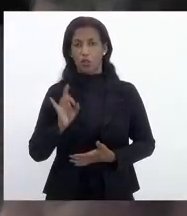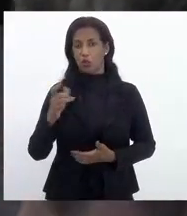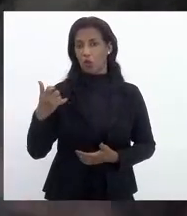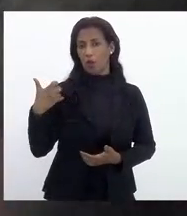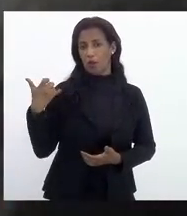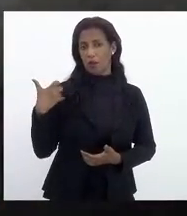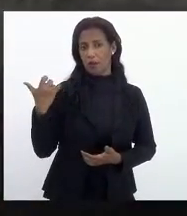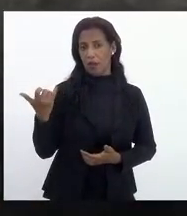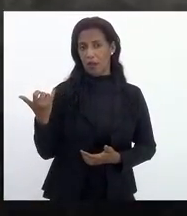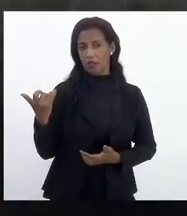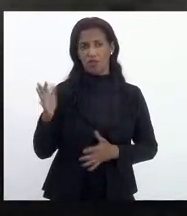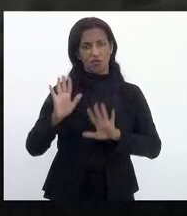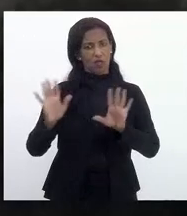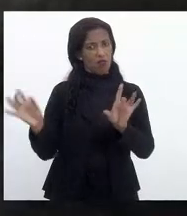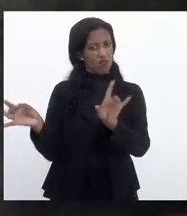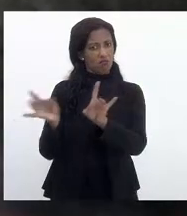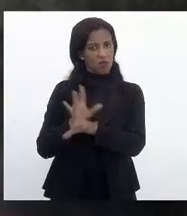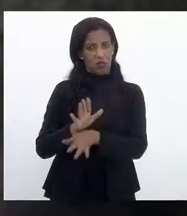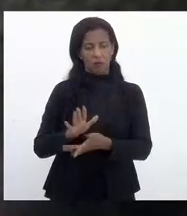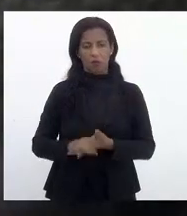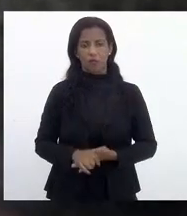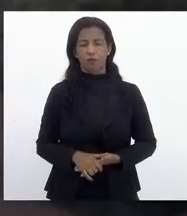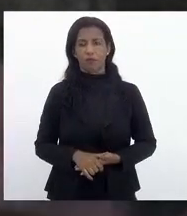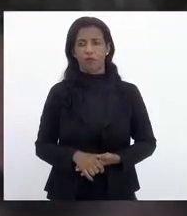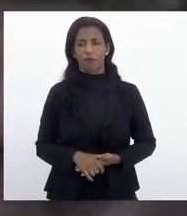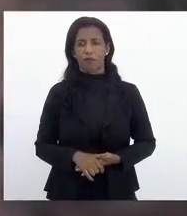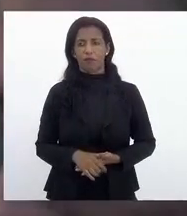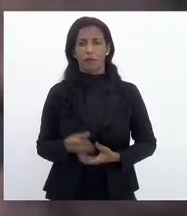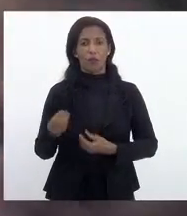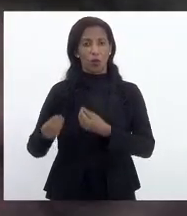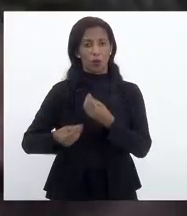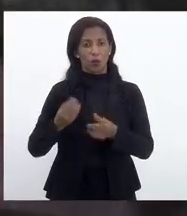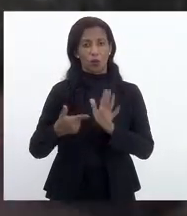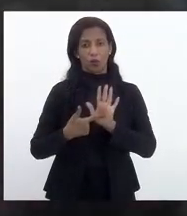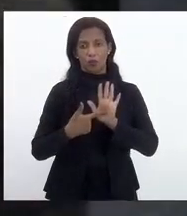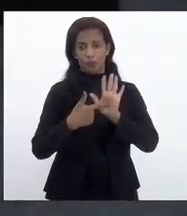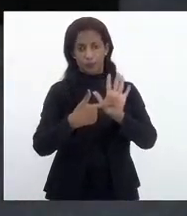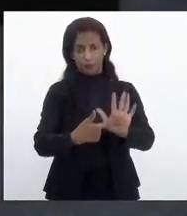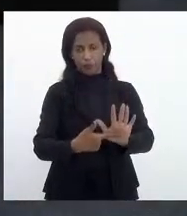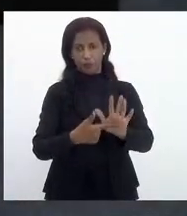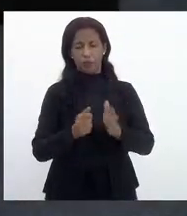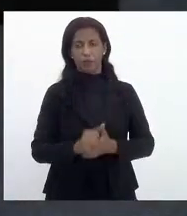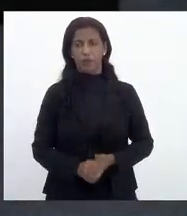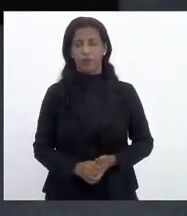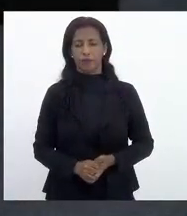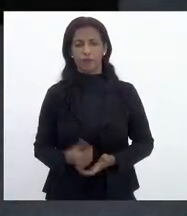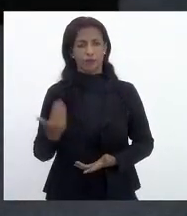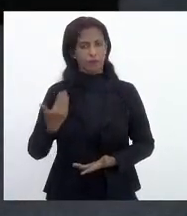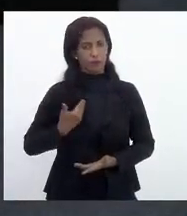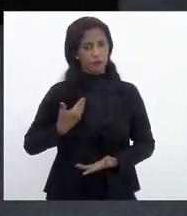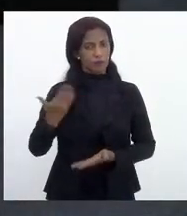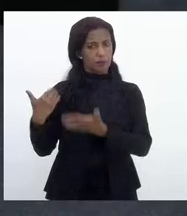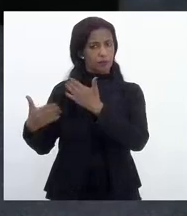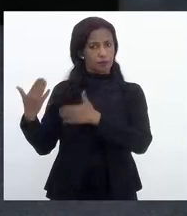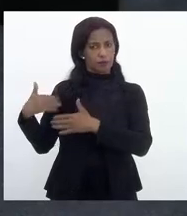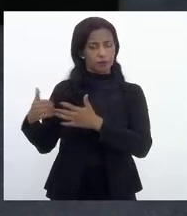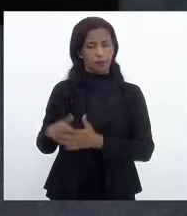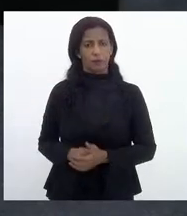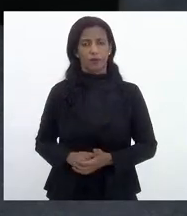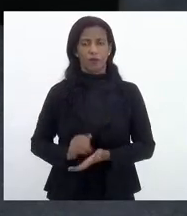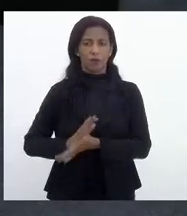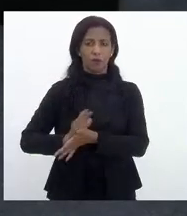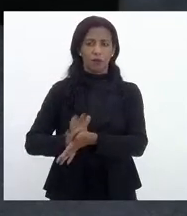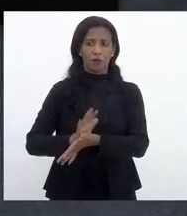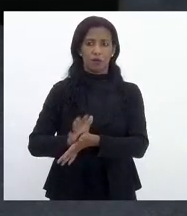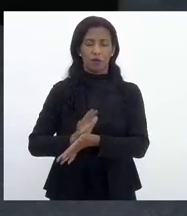a idade seria o suficiente e como apresentou o os colegas anteriores a